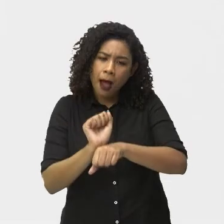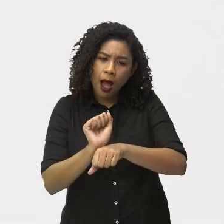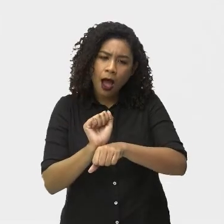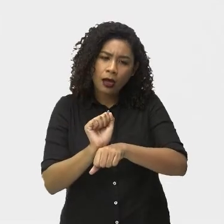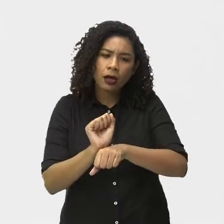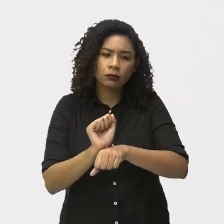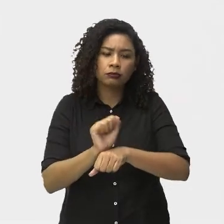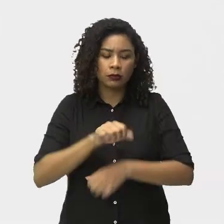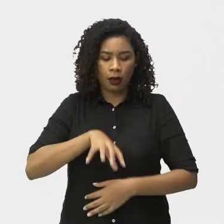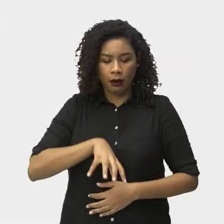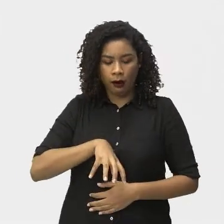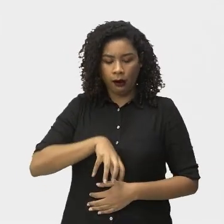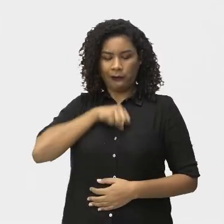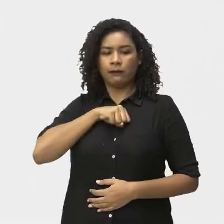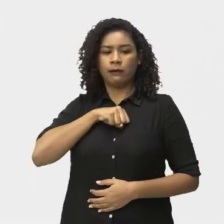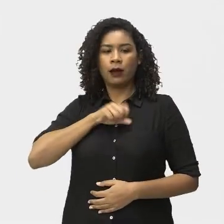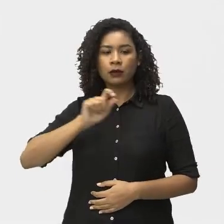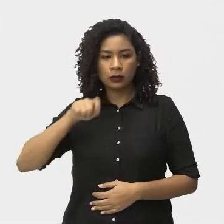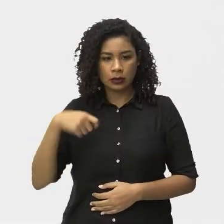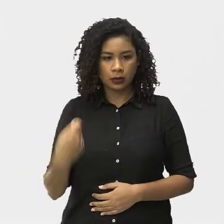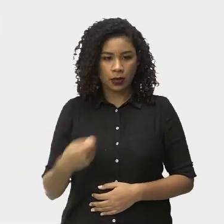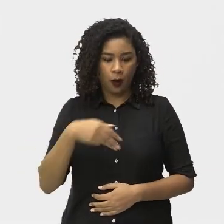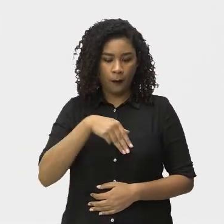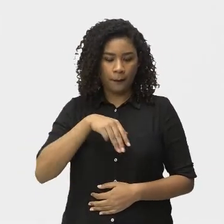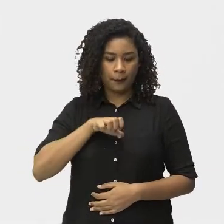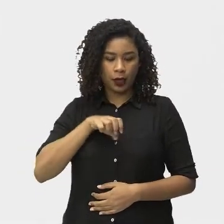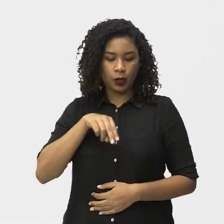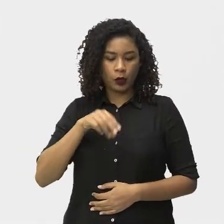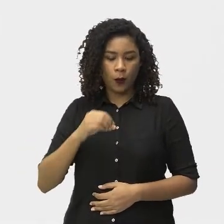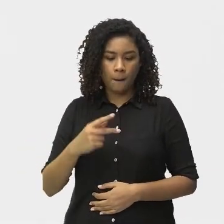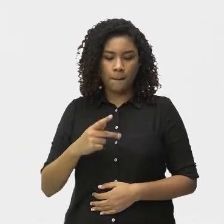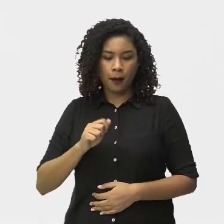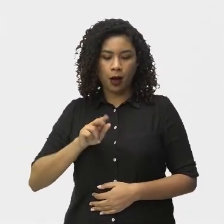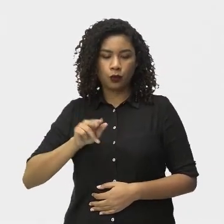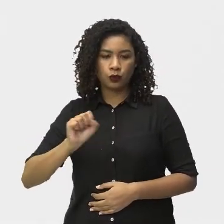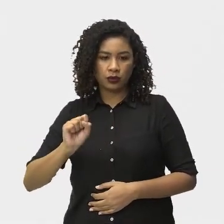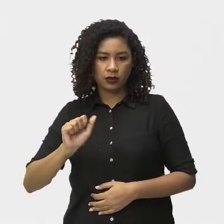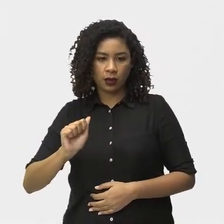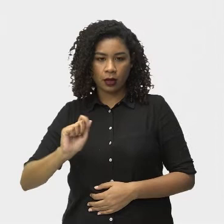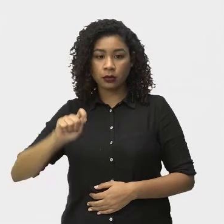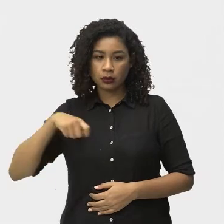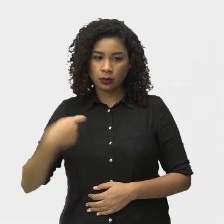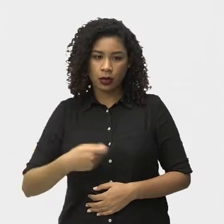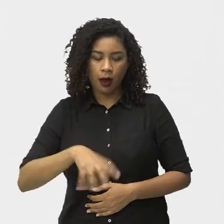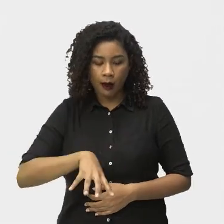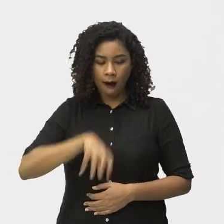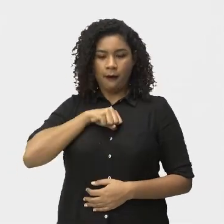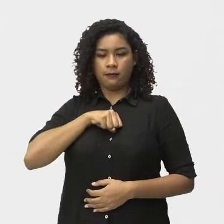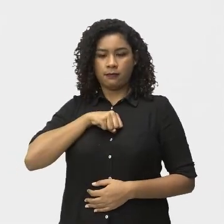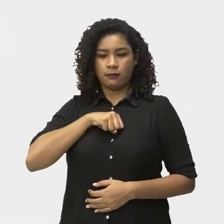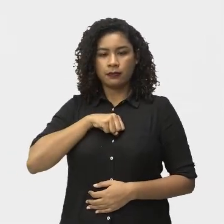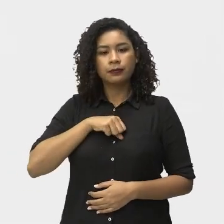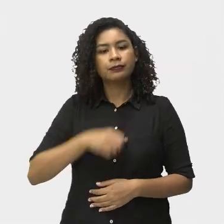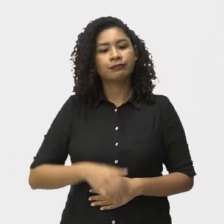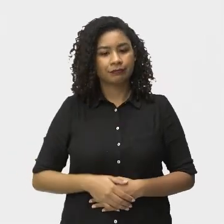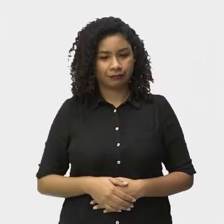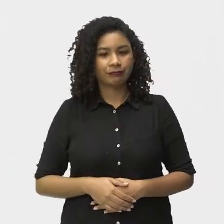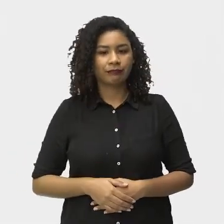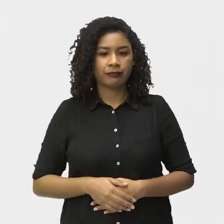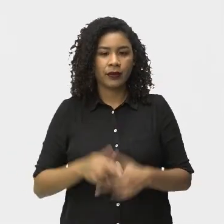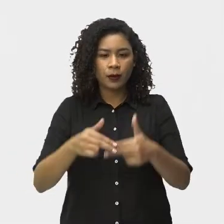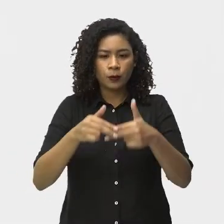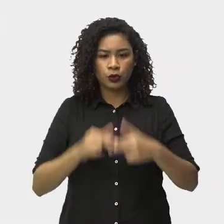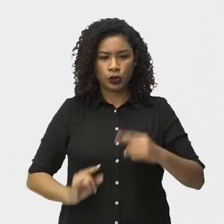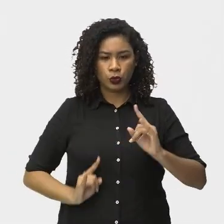é a menopausa, olha lá. Começa a ocorrer uma diminuição na produção de estrógeno até que o corpo pare de produzi-los. E